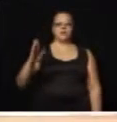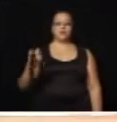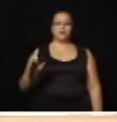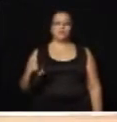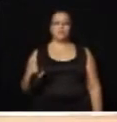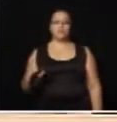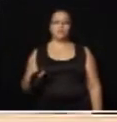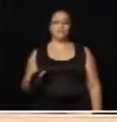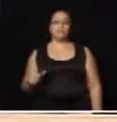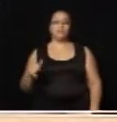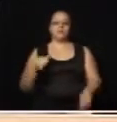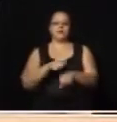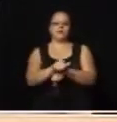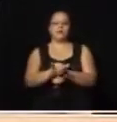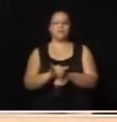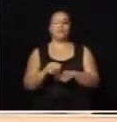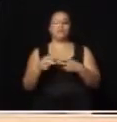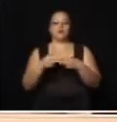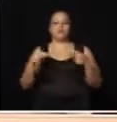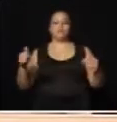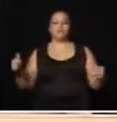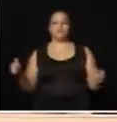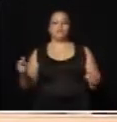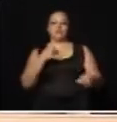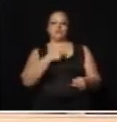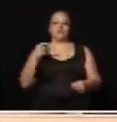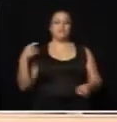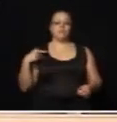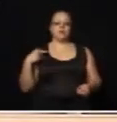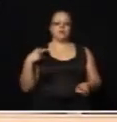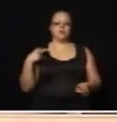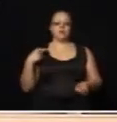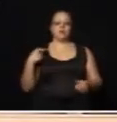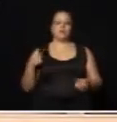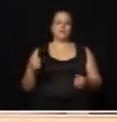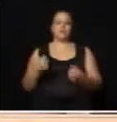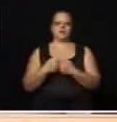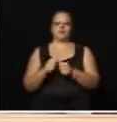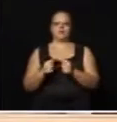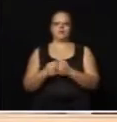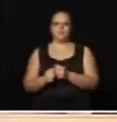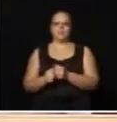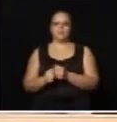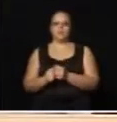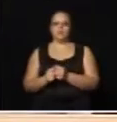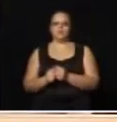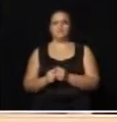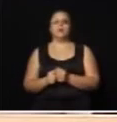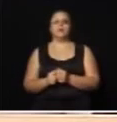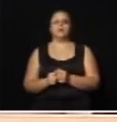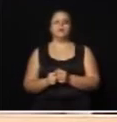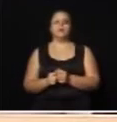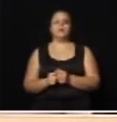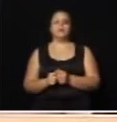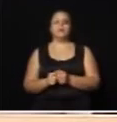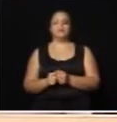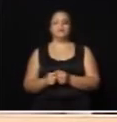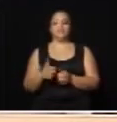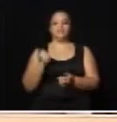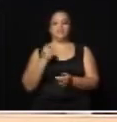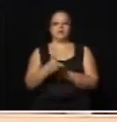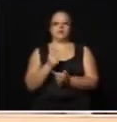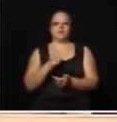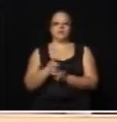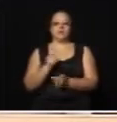verificar a situação da saúde dos transportes coletivos do Brasil inteiro dos preços altíssimos para quem teve